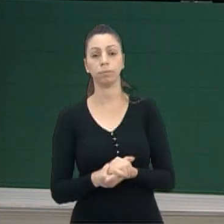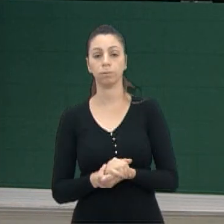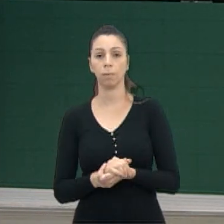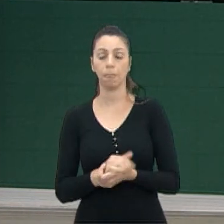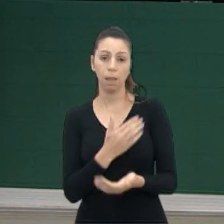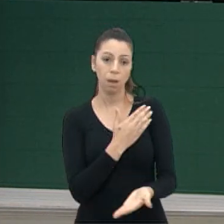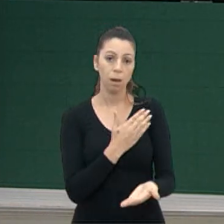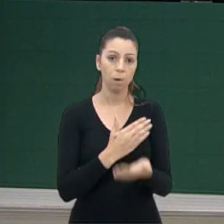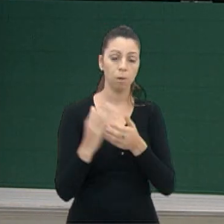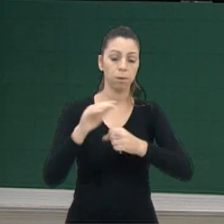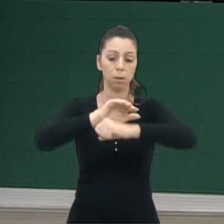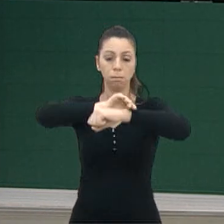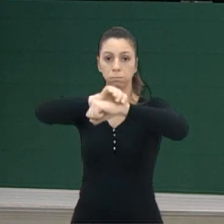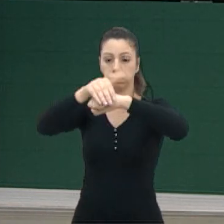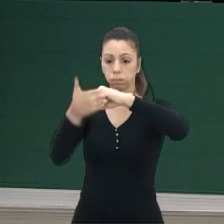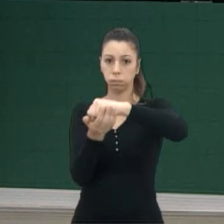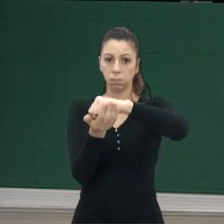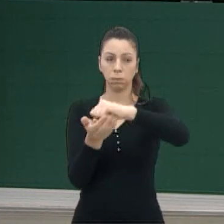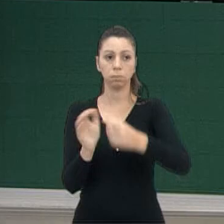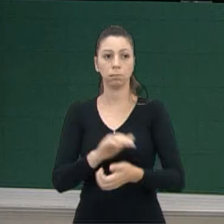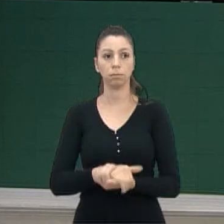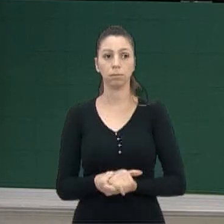pela crosta terrestre.